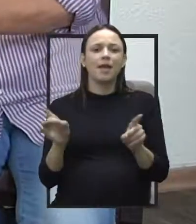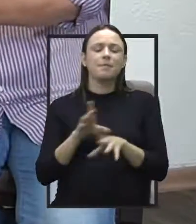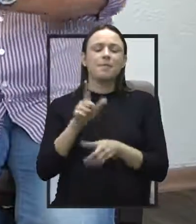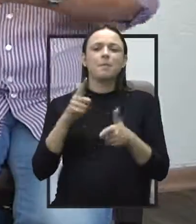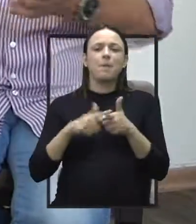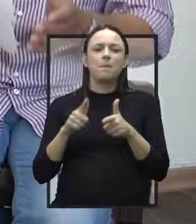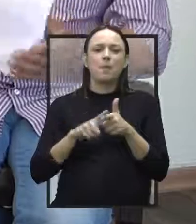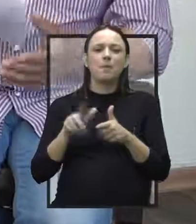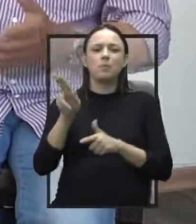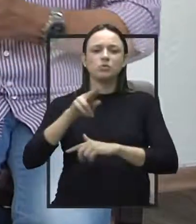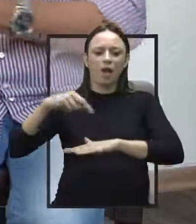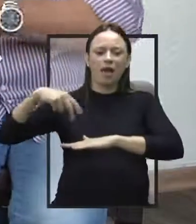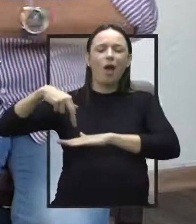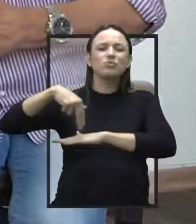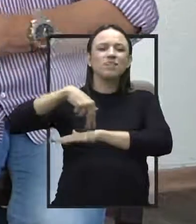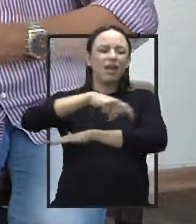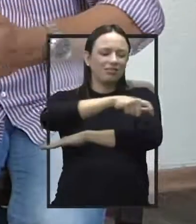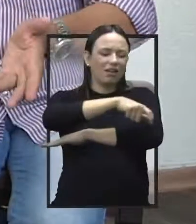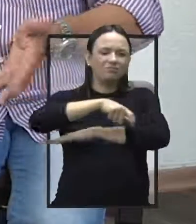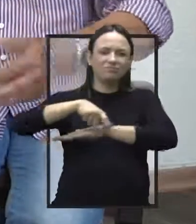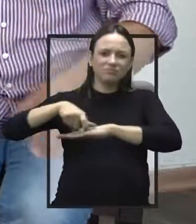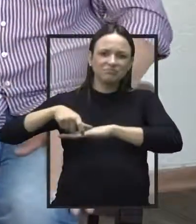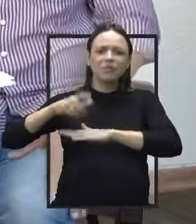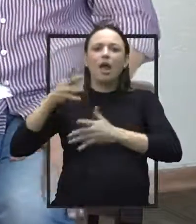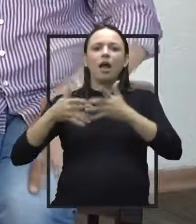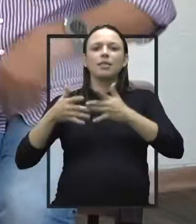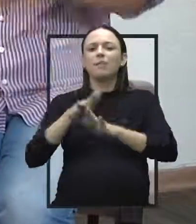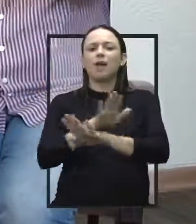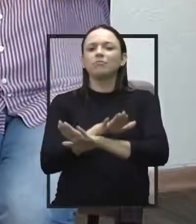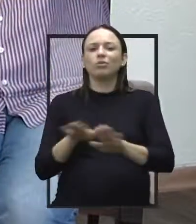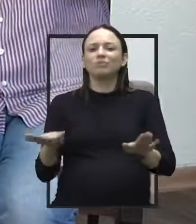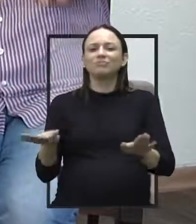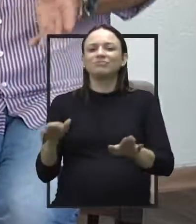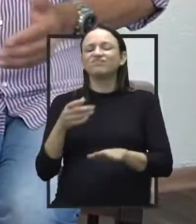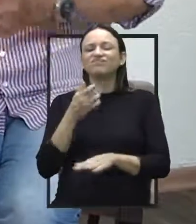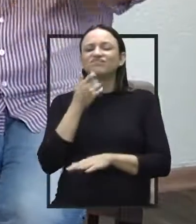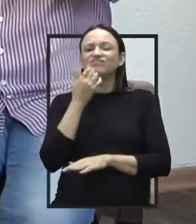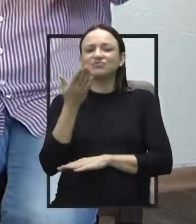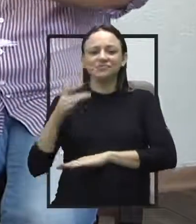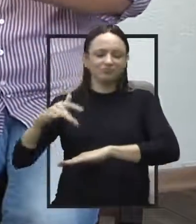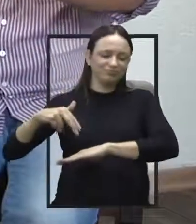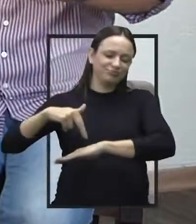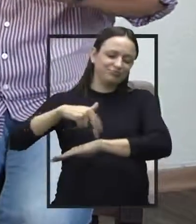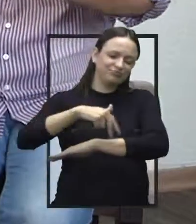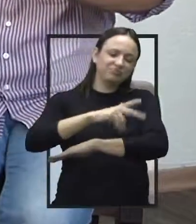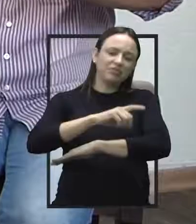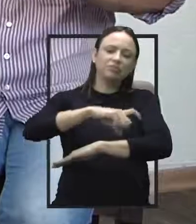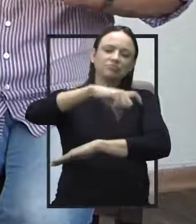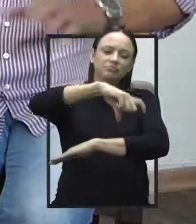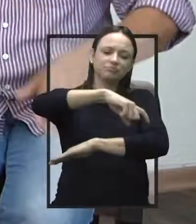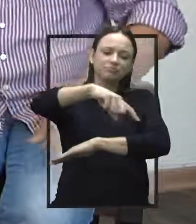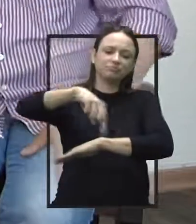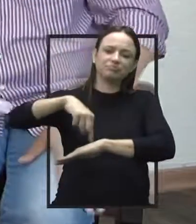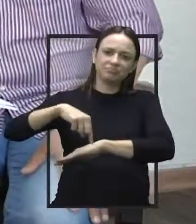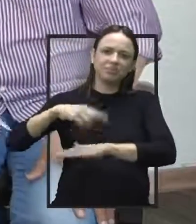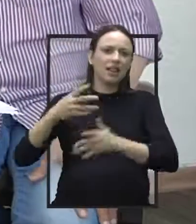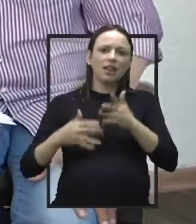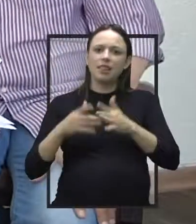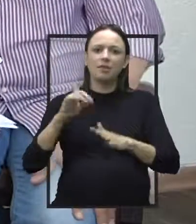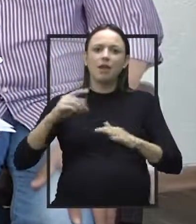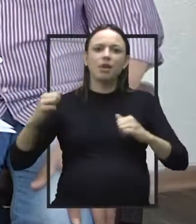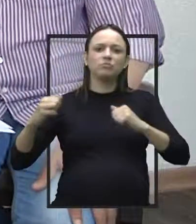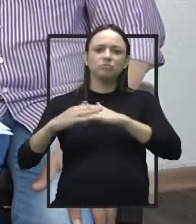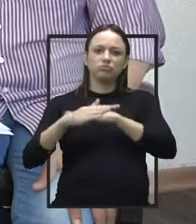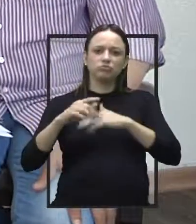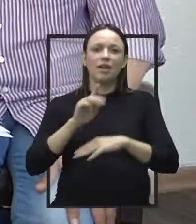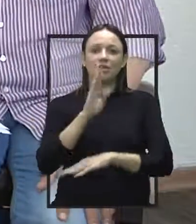da calçada, do impedimento das pessoas circular pela calçada, e é uma coisa diferente, não vai ter problema, inclusive, nenhum com o trânsito. Quem vai a